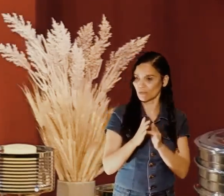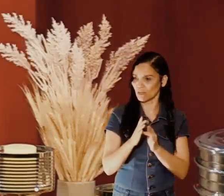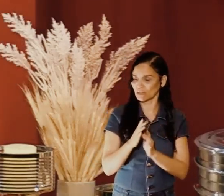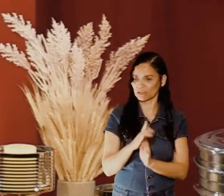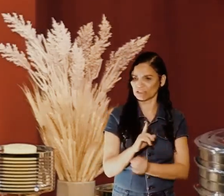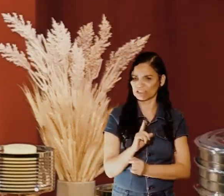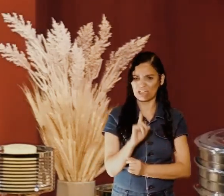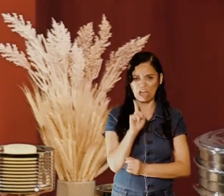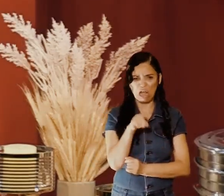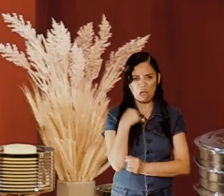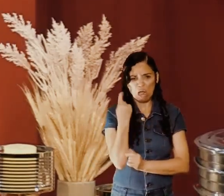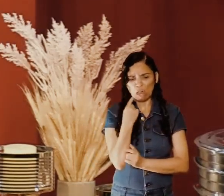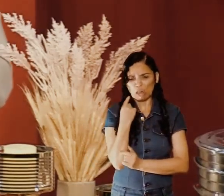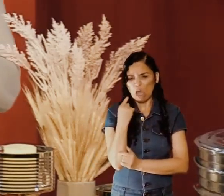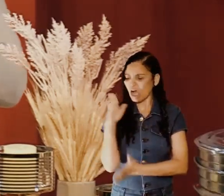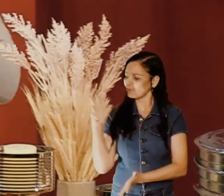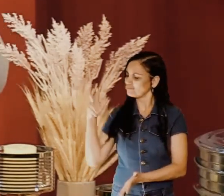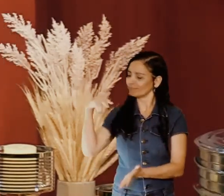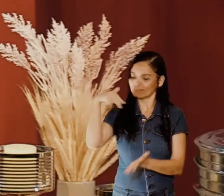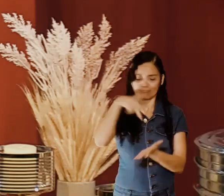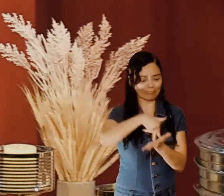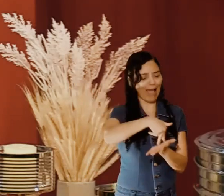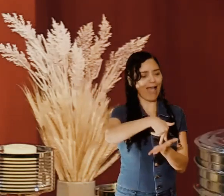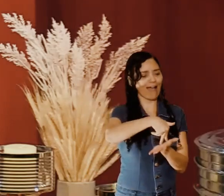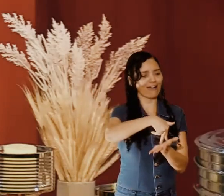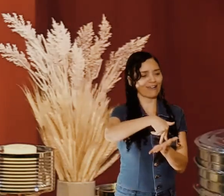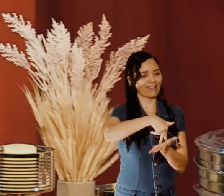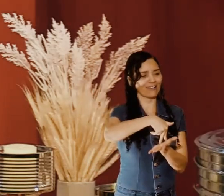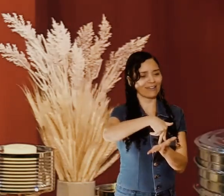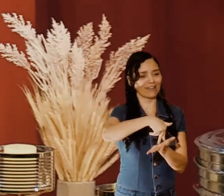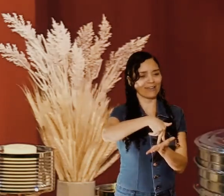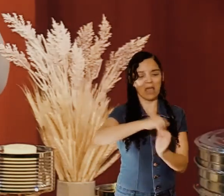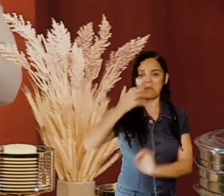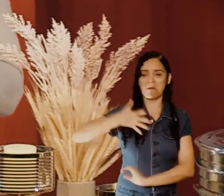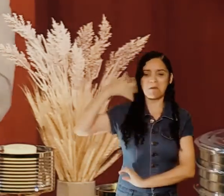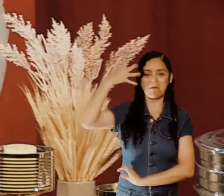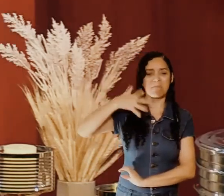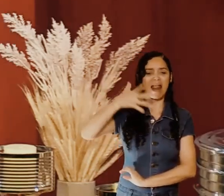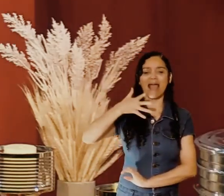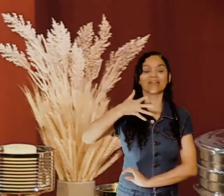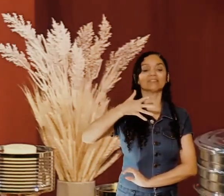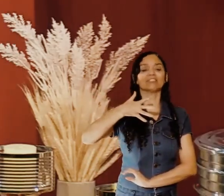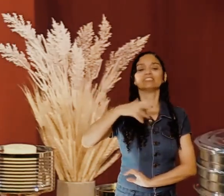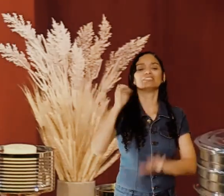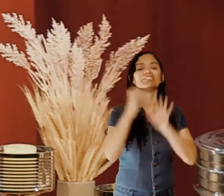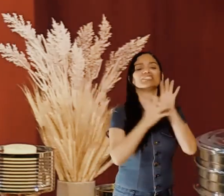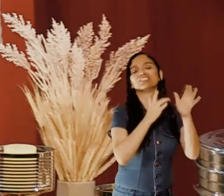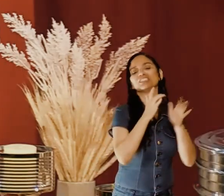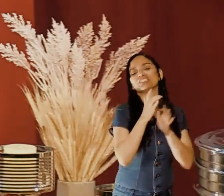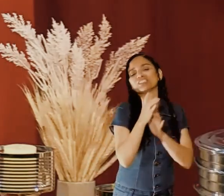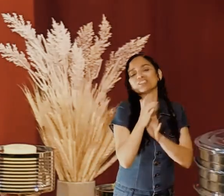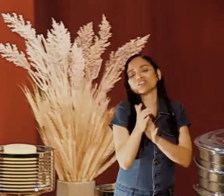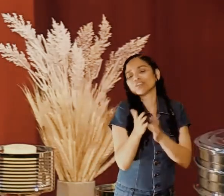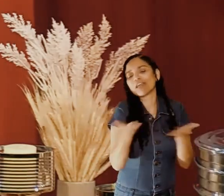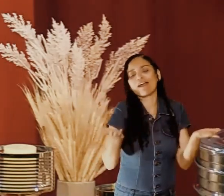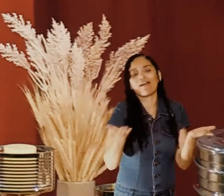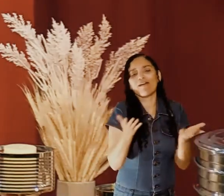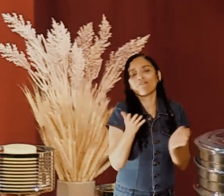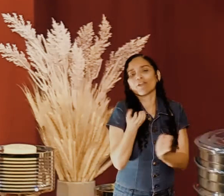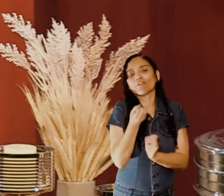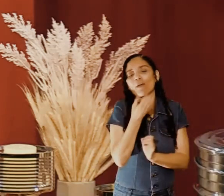uma mensagem doce. Jesus é doce, mas Jesus também nos